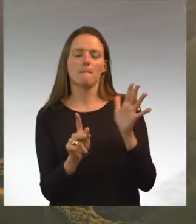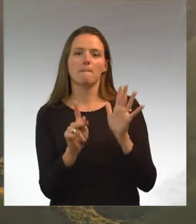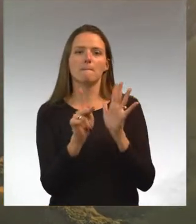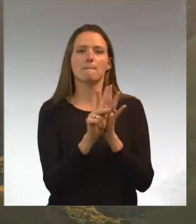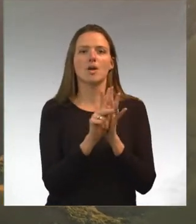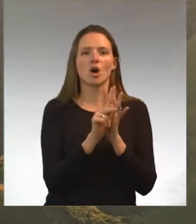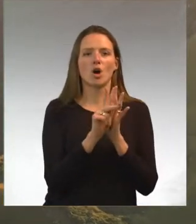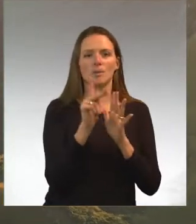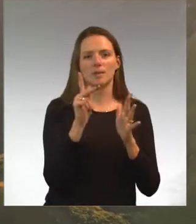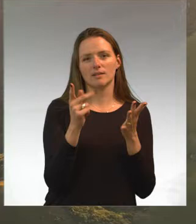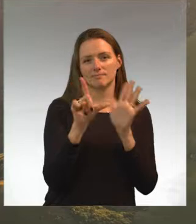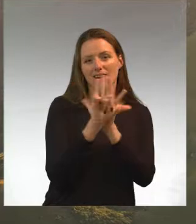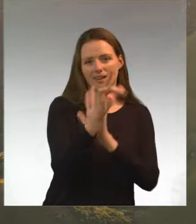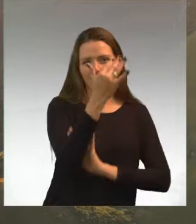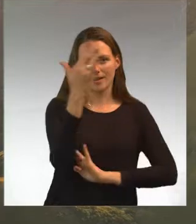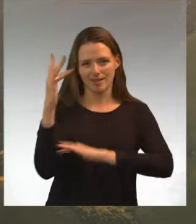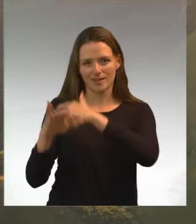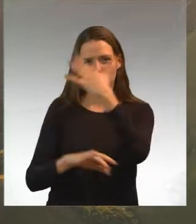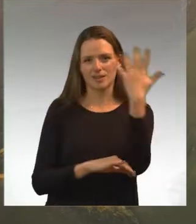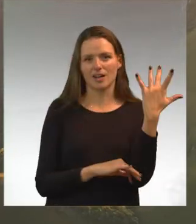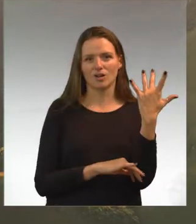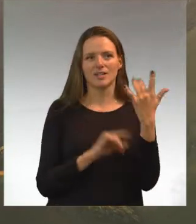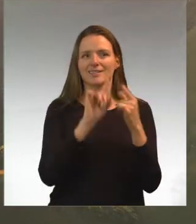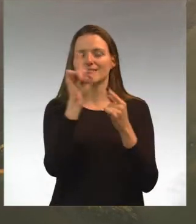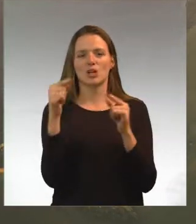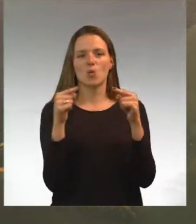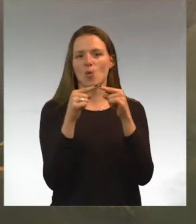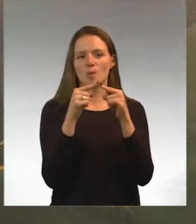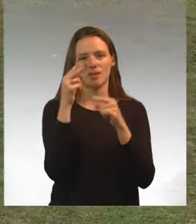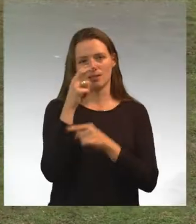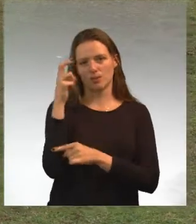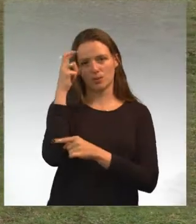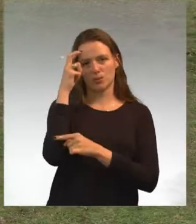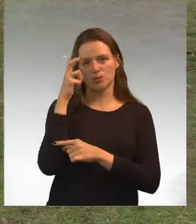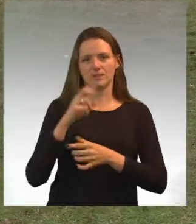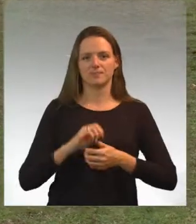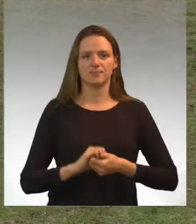da área ambiental se choca com a cultural.